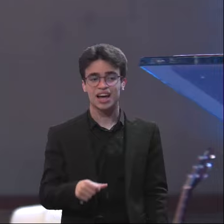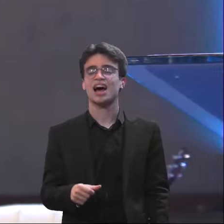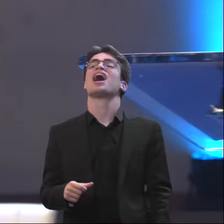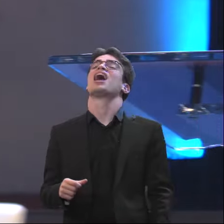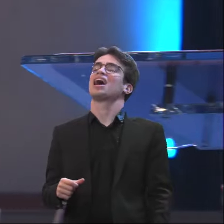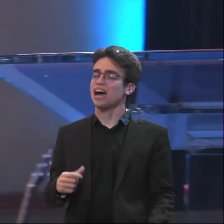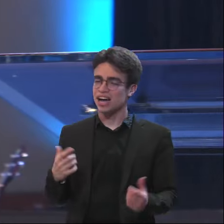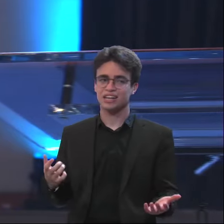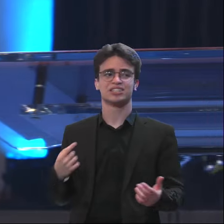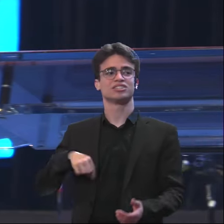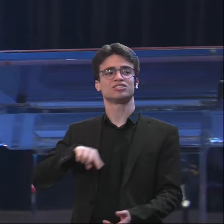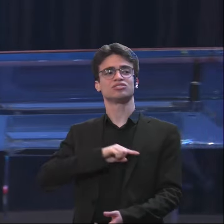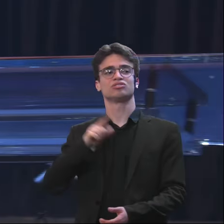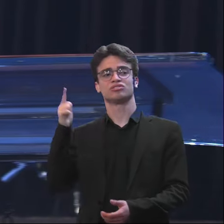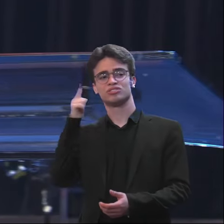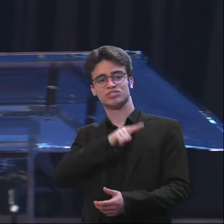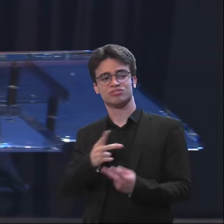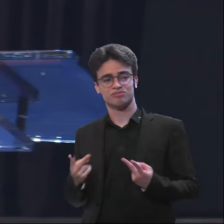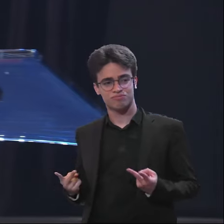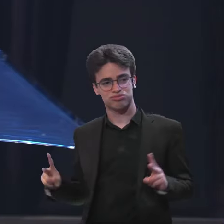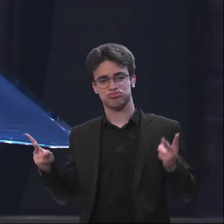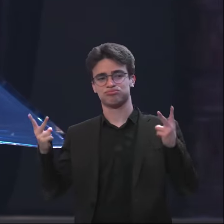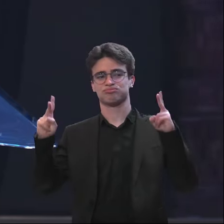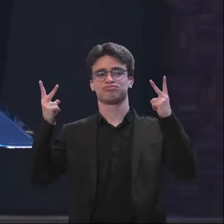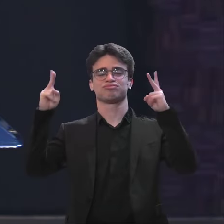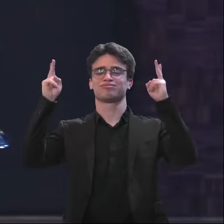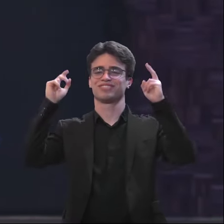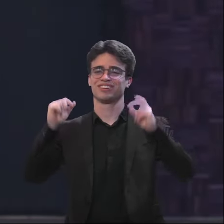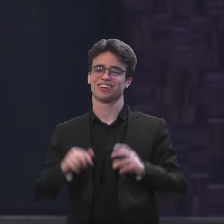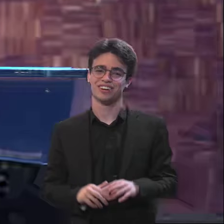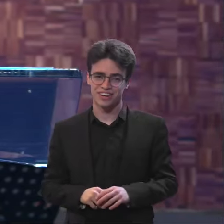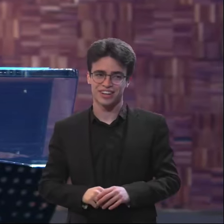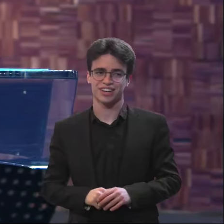bem-sucedidos. Hoje eu fiquei tão feliz,